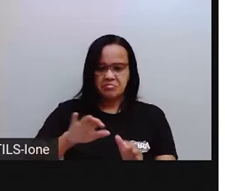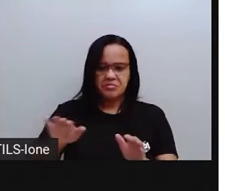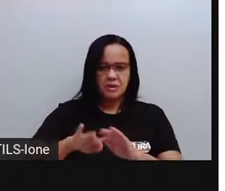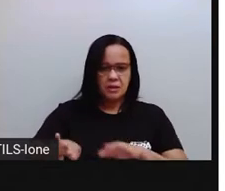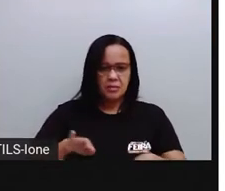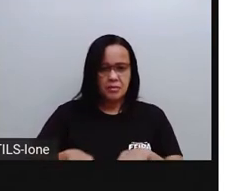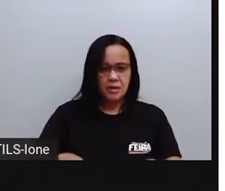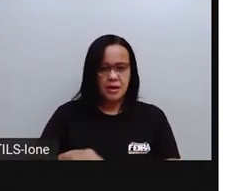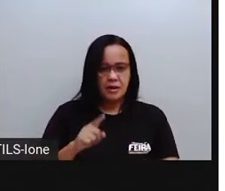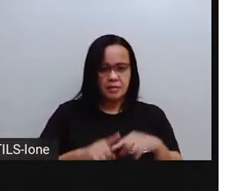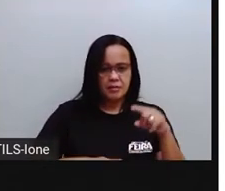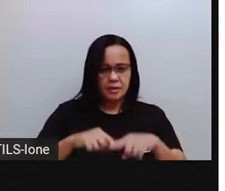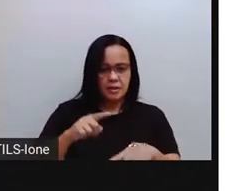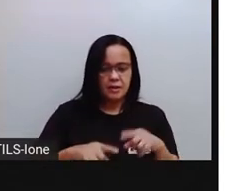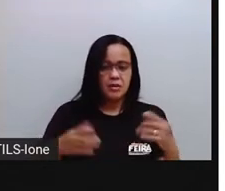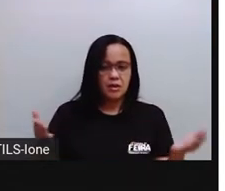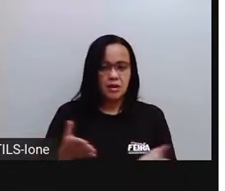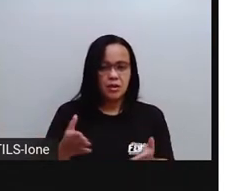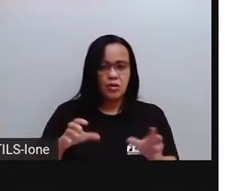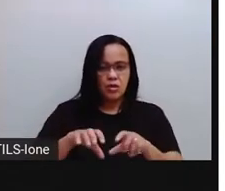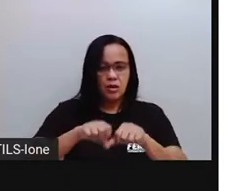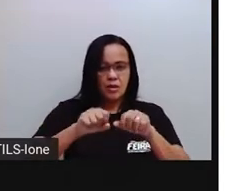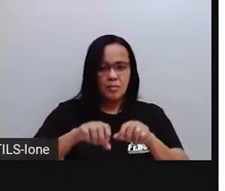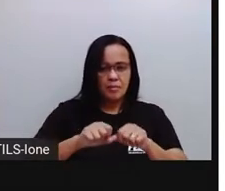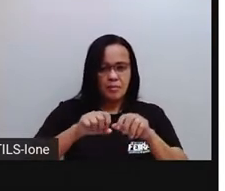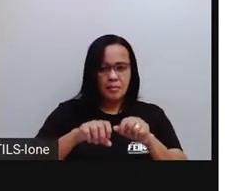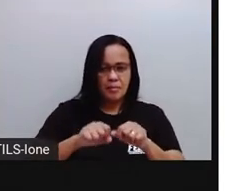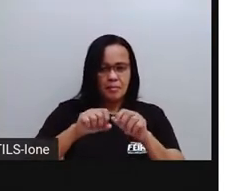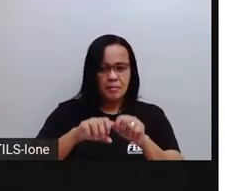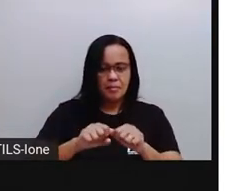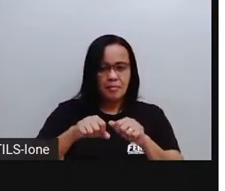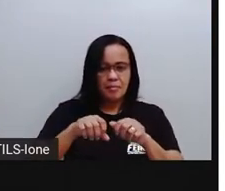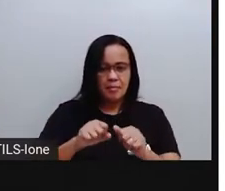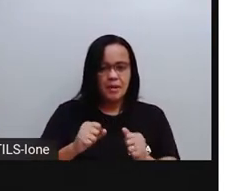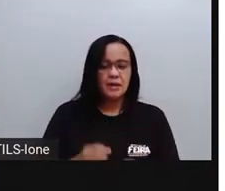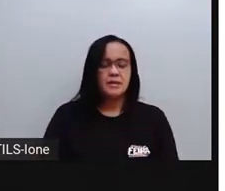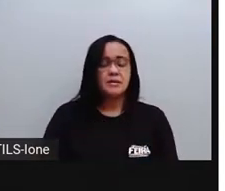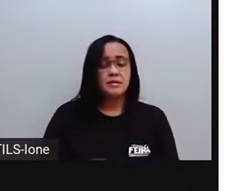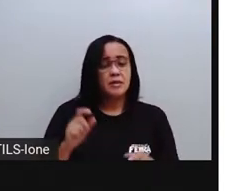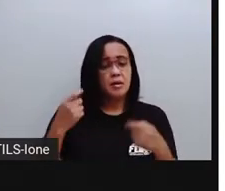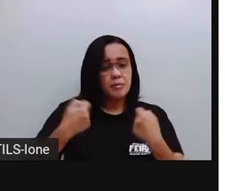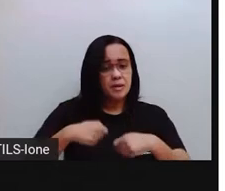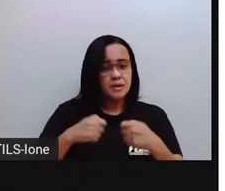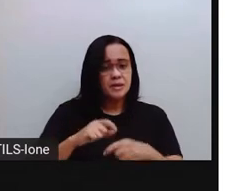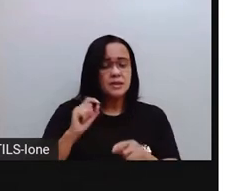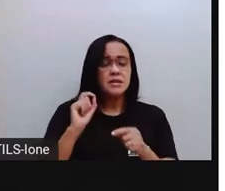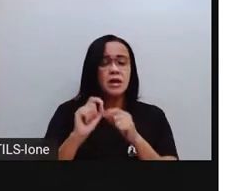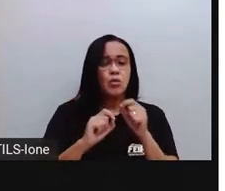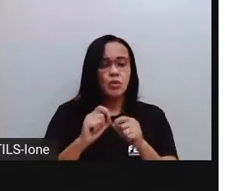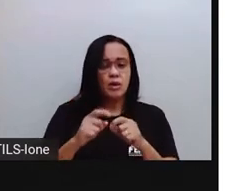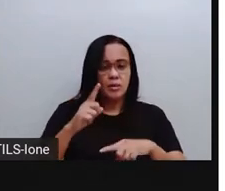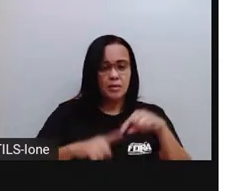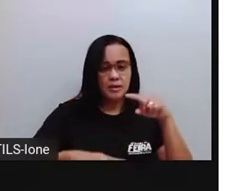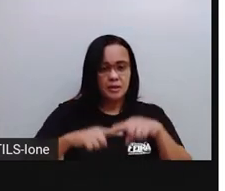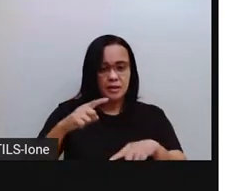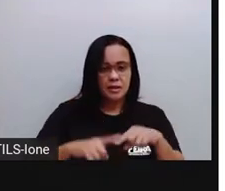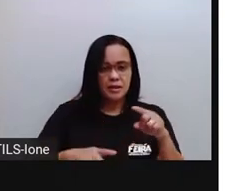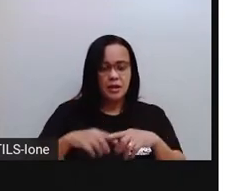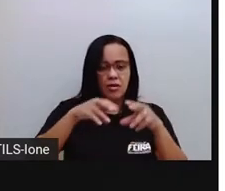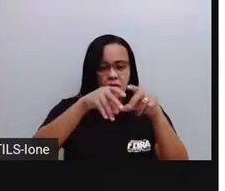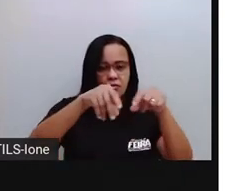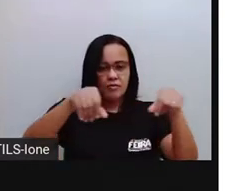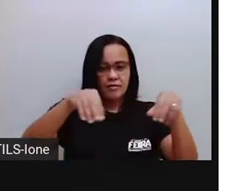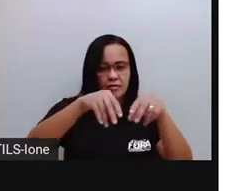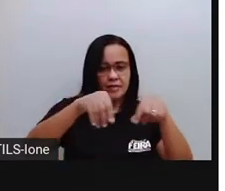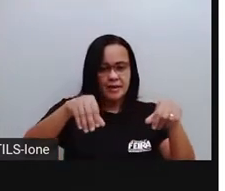vamos fazer a massa de modelar. Então para fazer a massa a gente vai precisar de farinha, né? Farinha de trigo, a Pró já colocou aqui, ó,